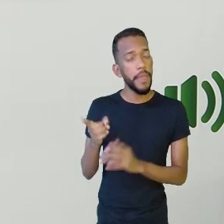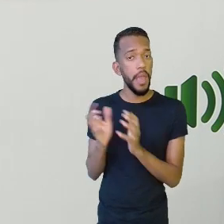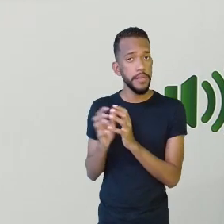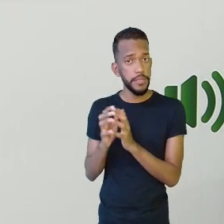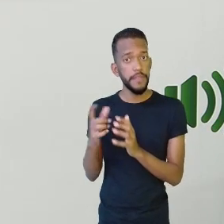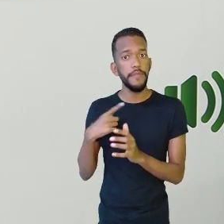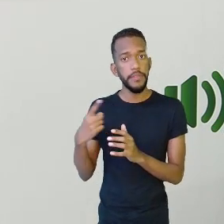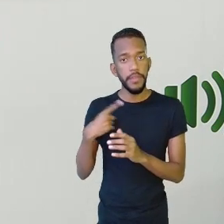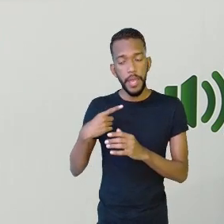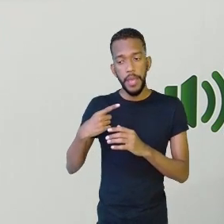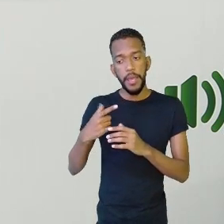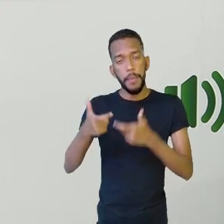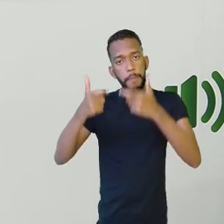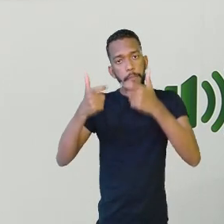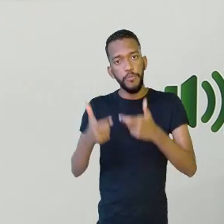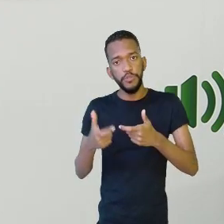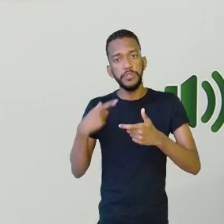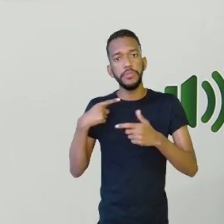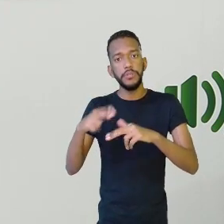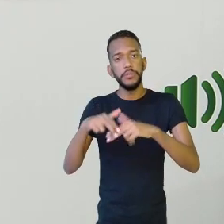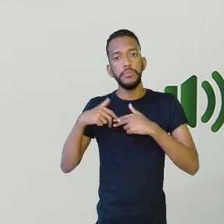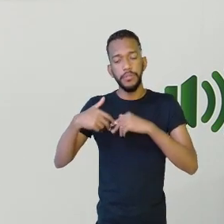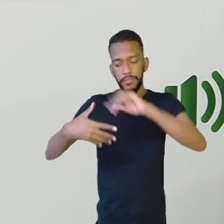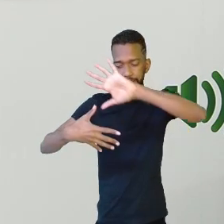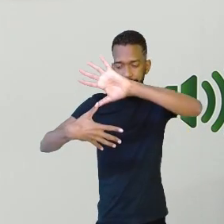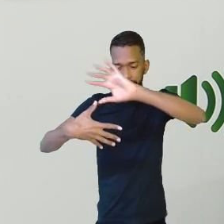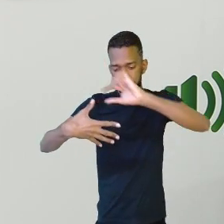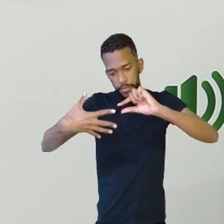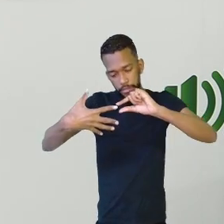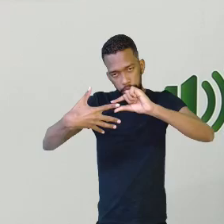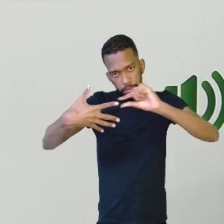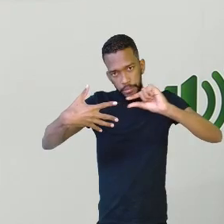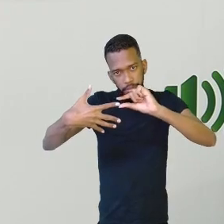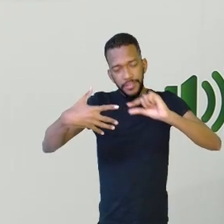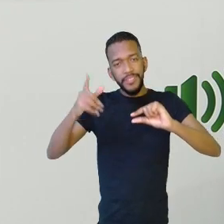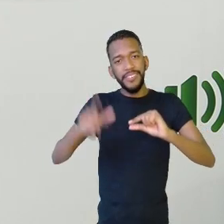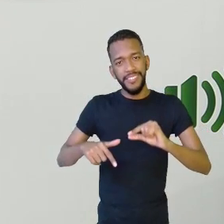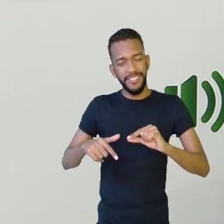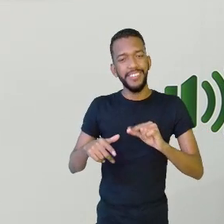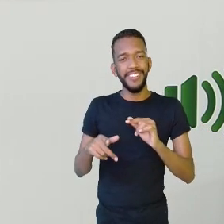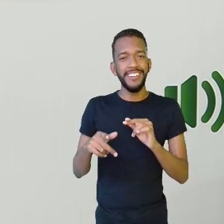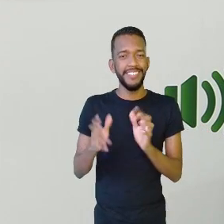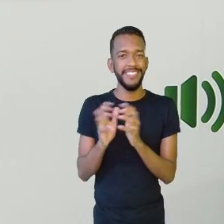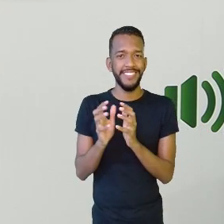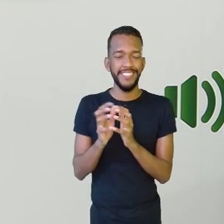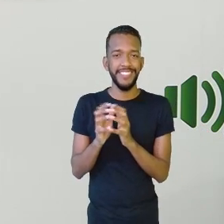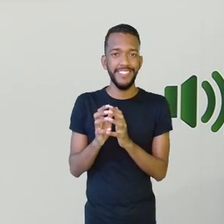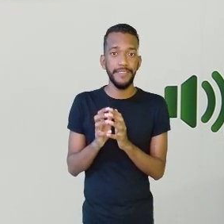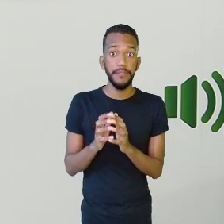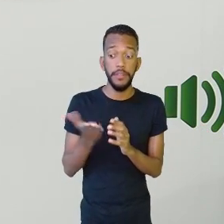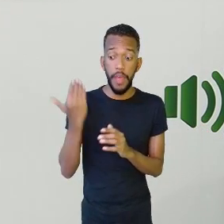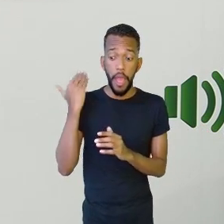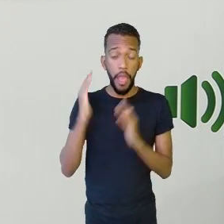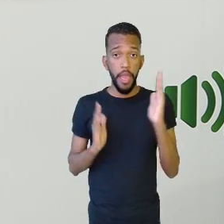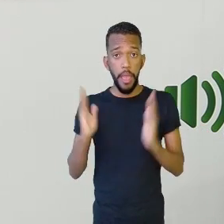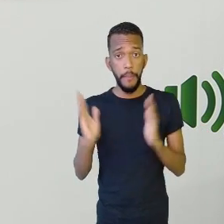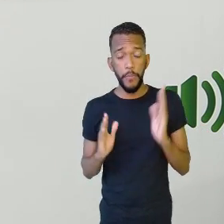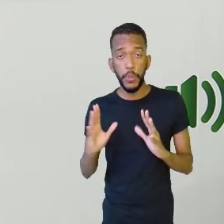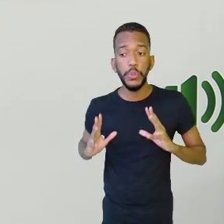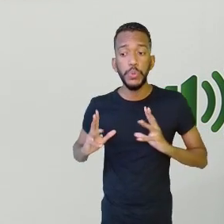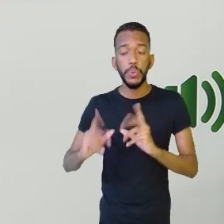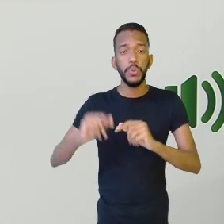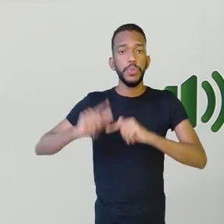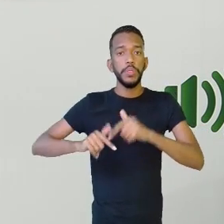posição privilegiada em relação ao oceano. Então, como naquela época todos os transportes